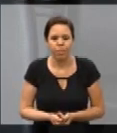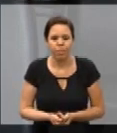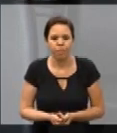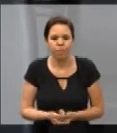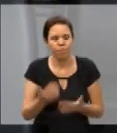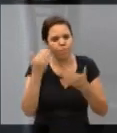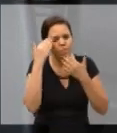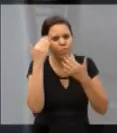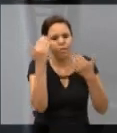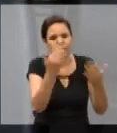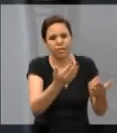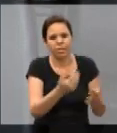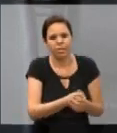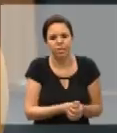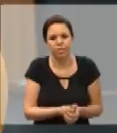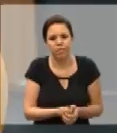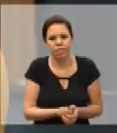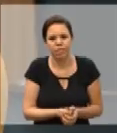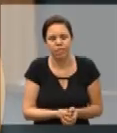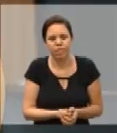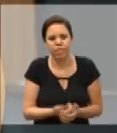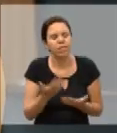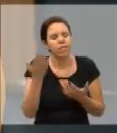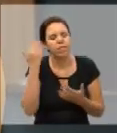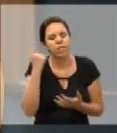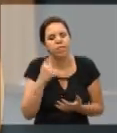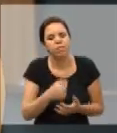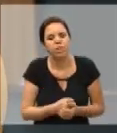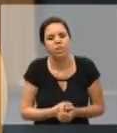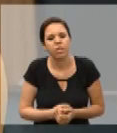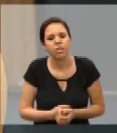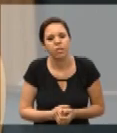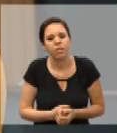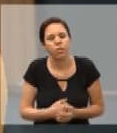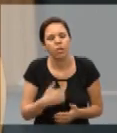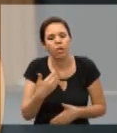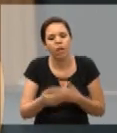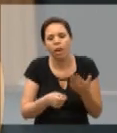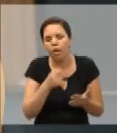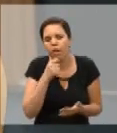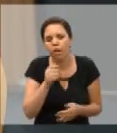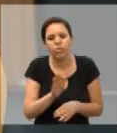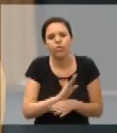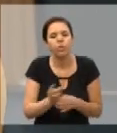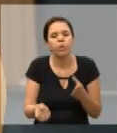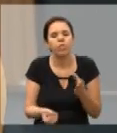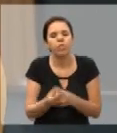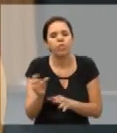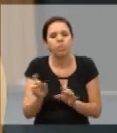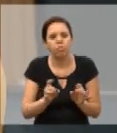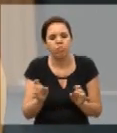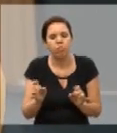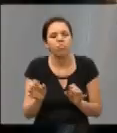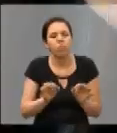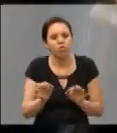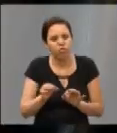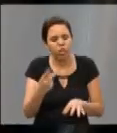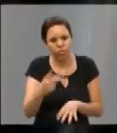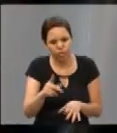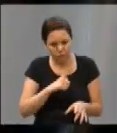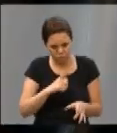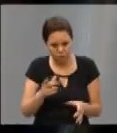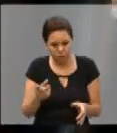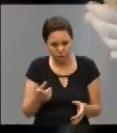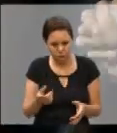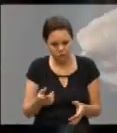Gente, muito obrigado. Obrigada a você. Mas olha só, eu quero saber o seguinte, enquanto o filme não sai, projetos de vocês? Bom,